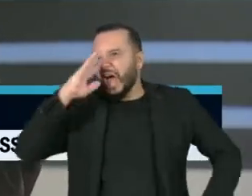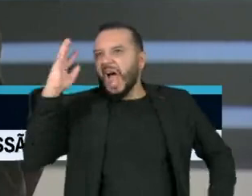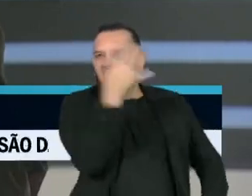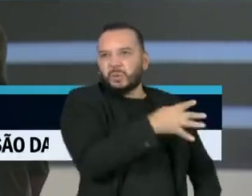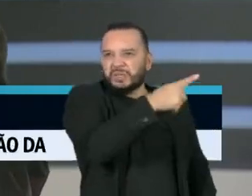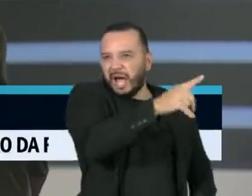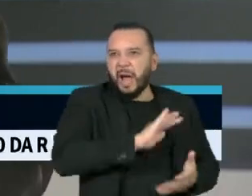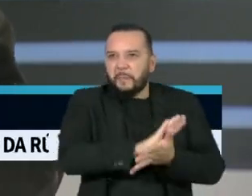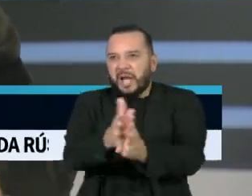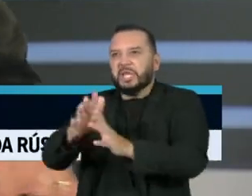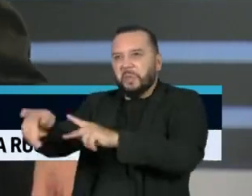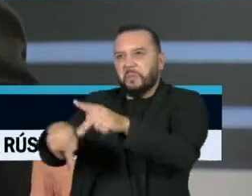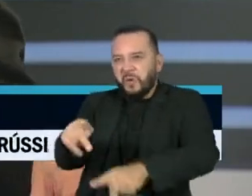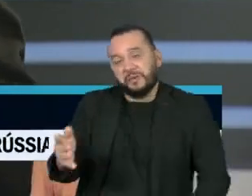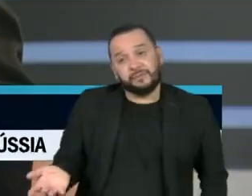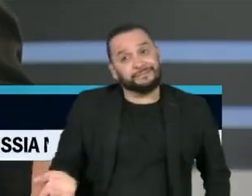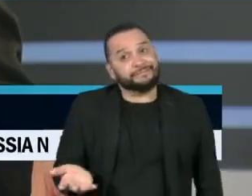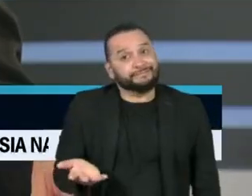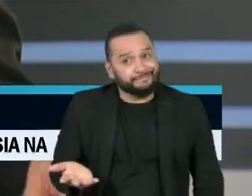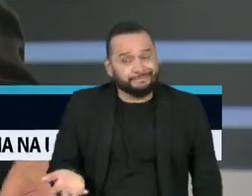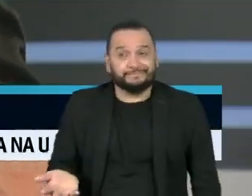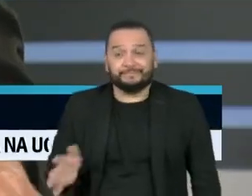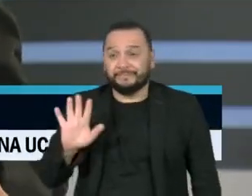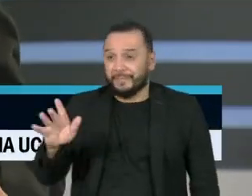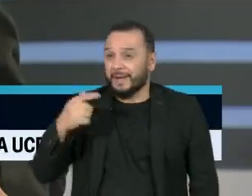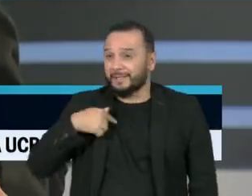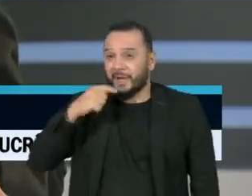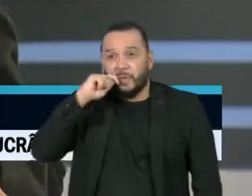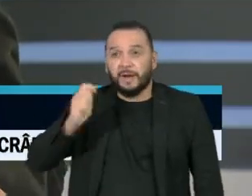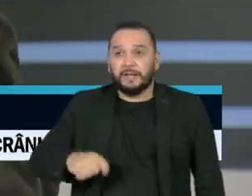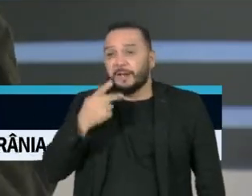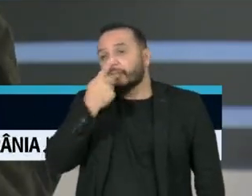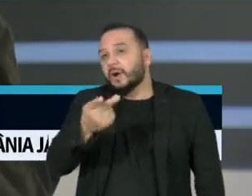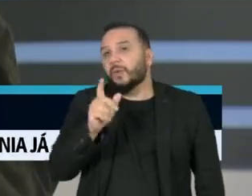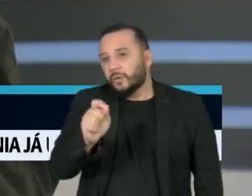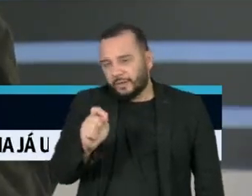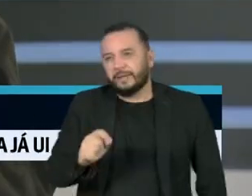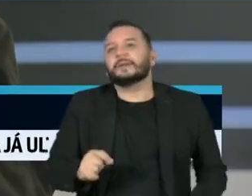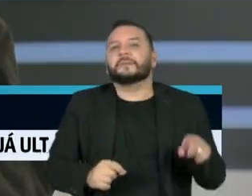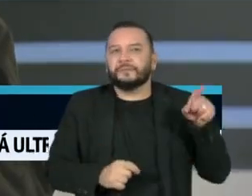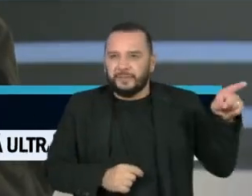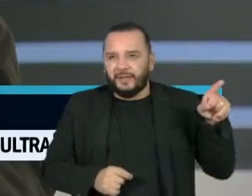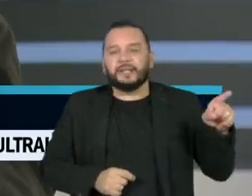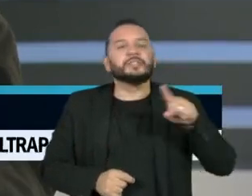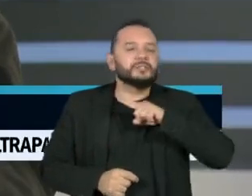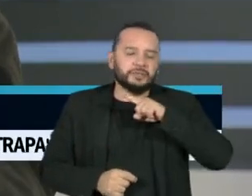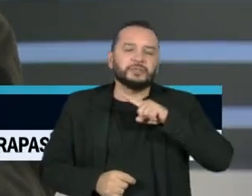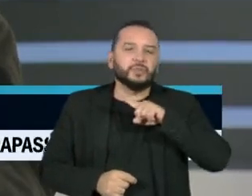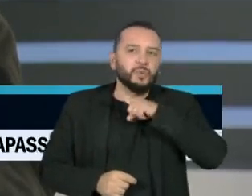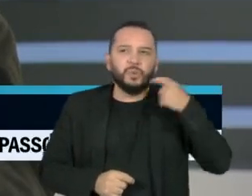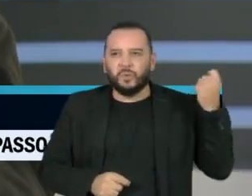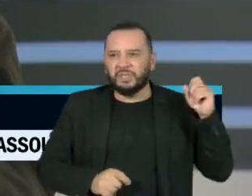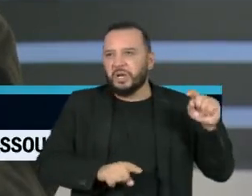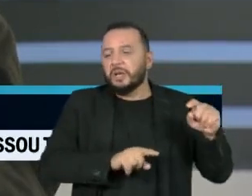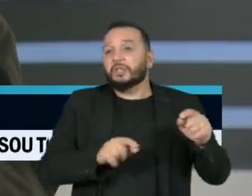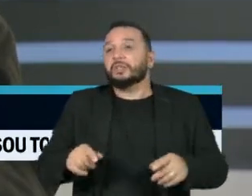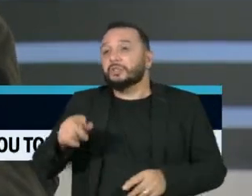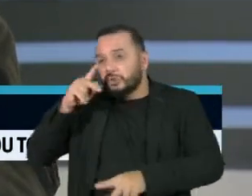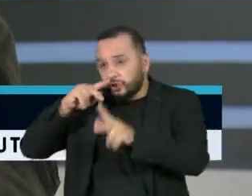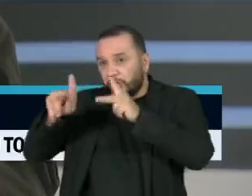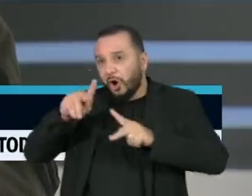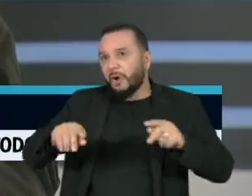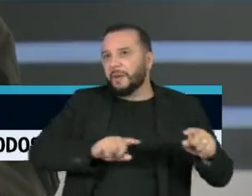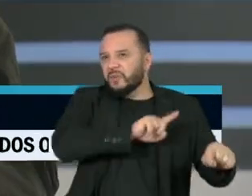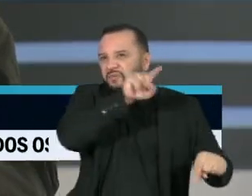mais fortes estarem matando civis a versão ucraniana é de que os russos 50 estourar o shopping porque os russos estão